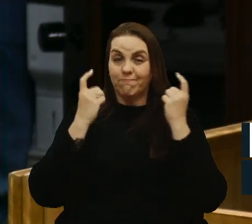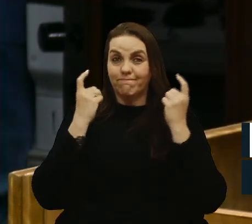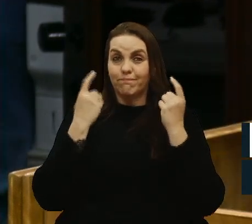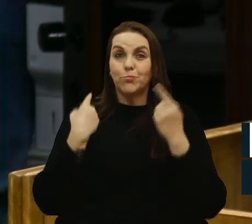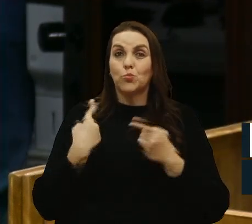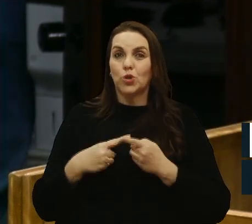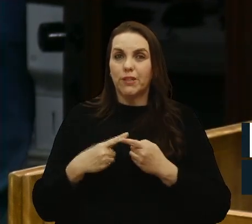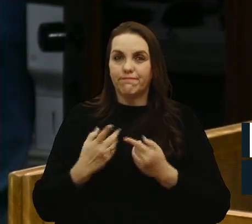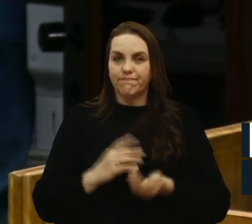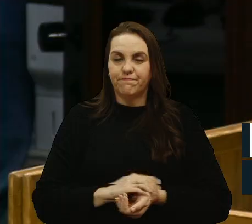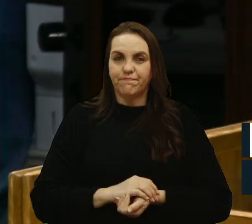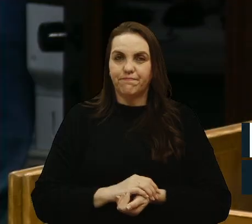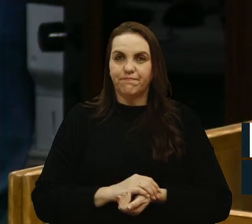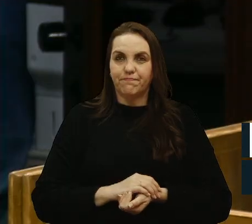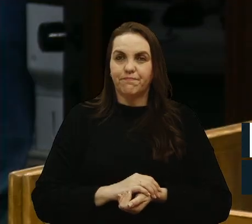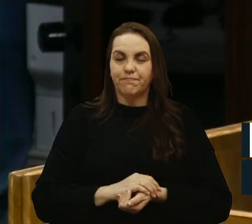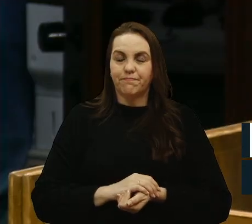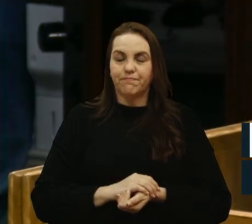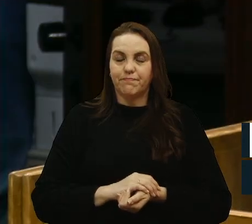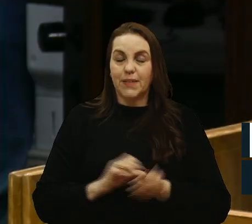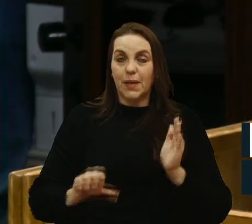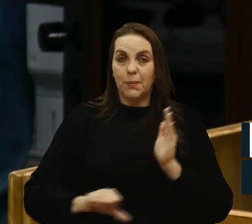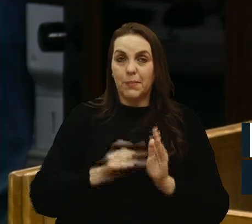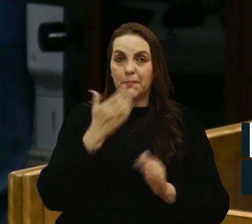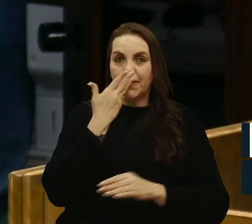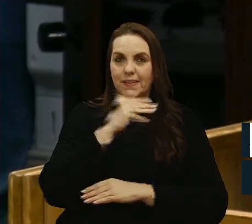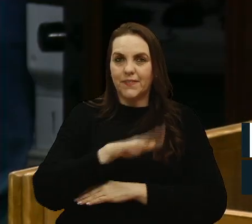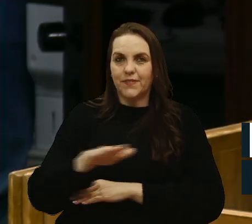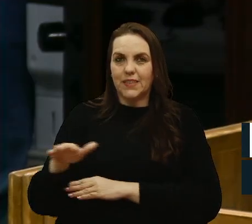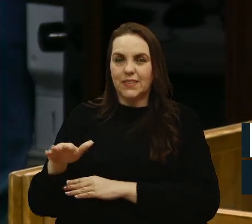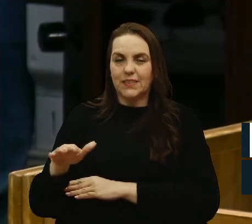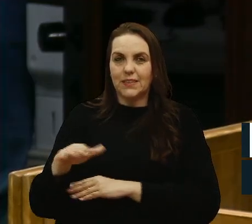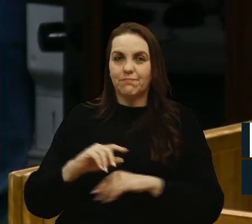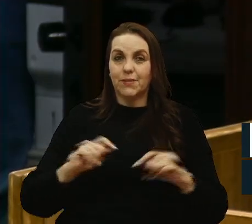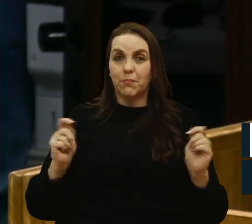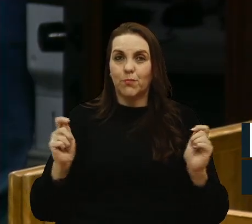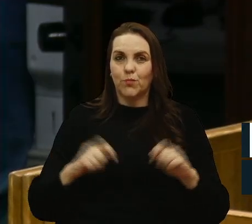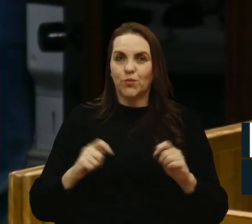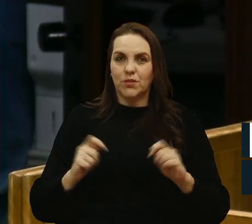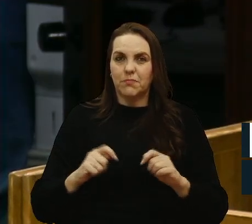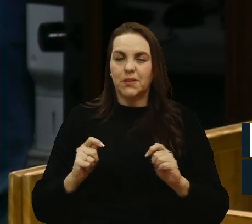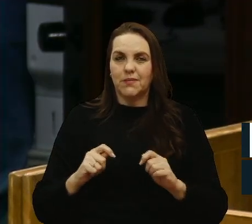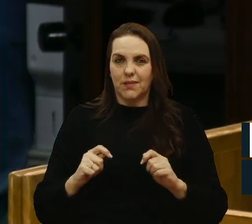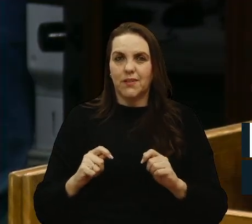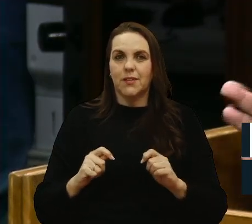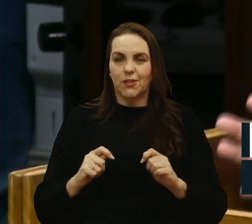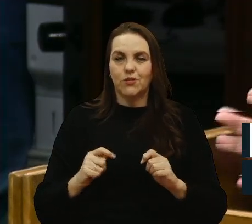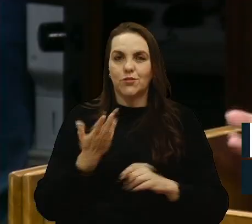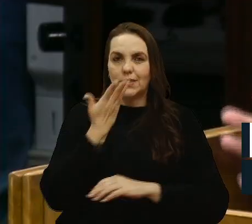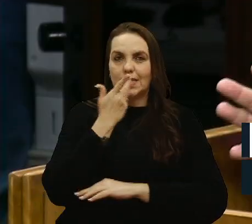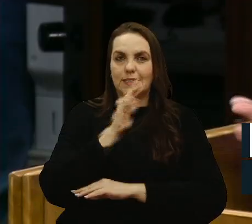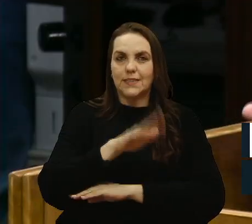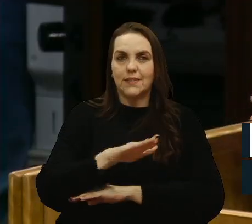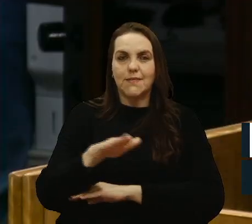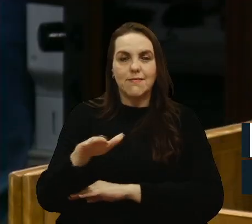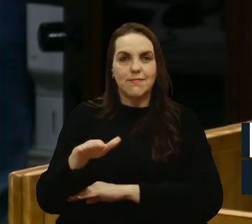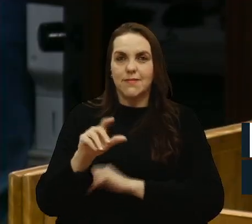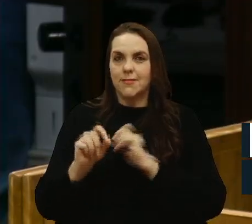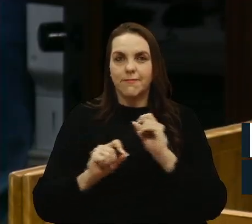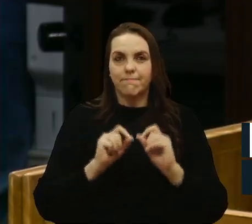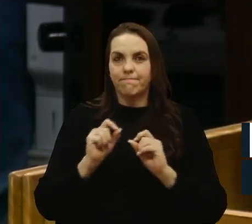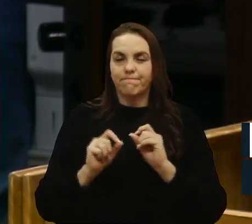grande na primeira infância, nas possibilidades de que as crianças